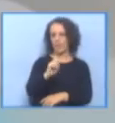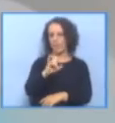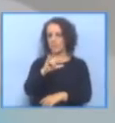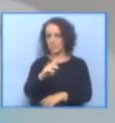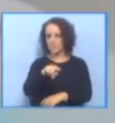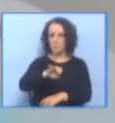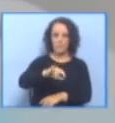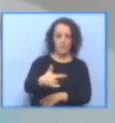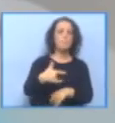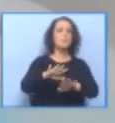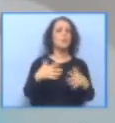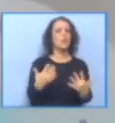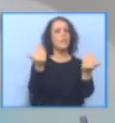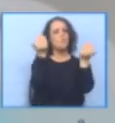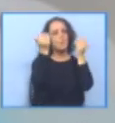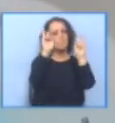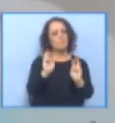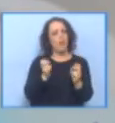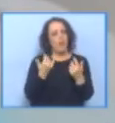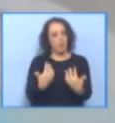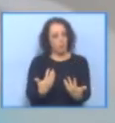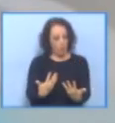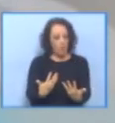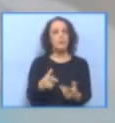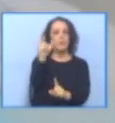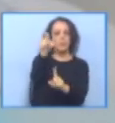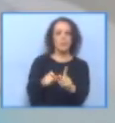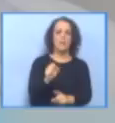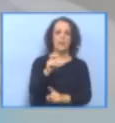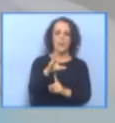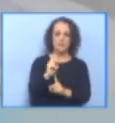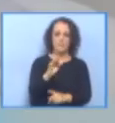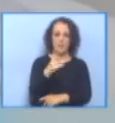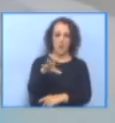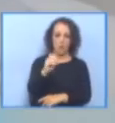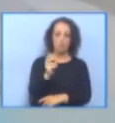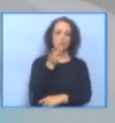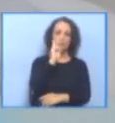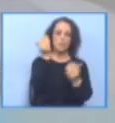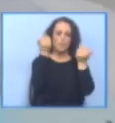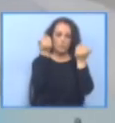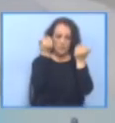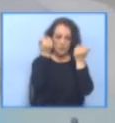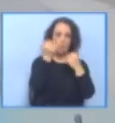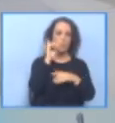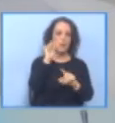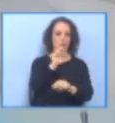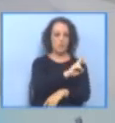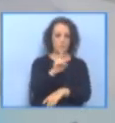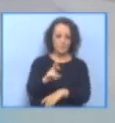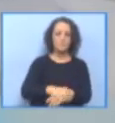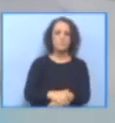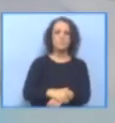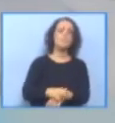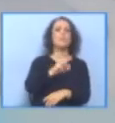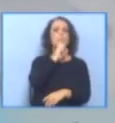agência.eclésia.pt. Agora a análise da atualidade com Graça Franco, diretor de Informação da Renascença. Dom Francisco Senra Coelho,